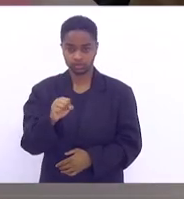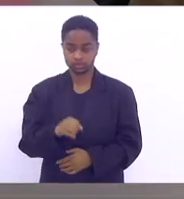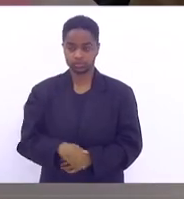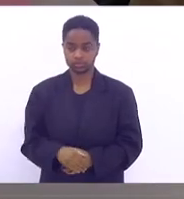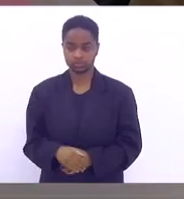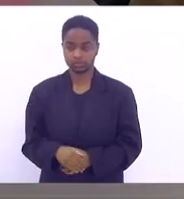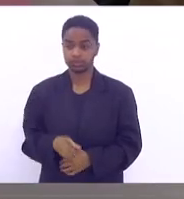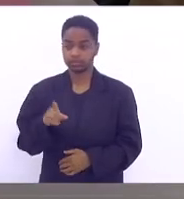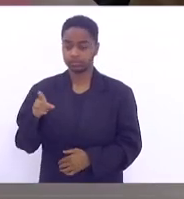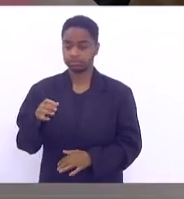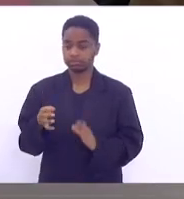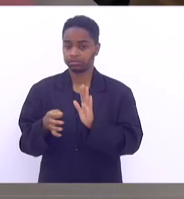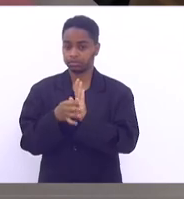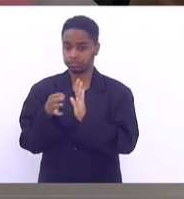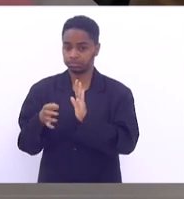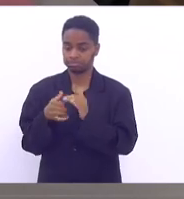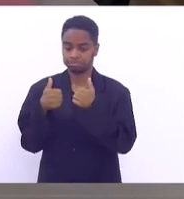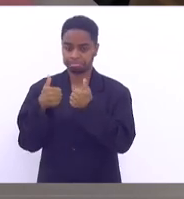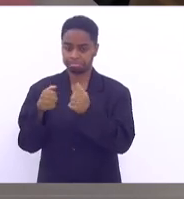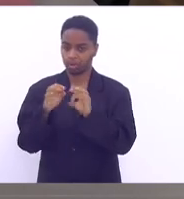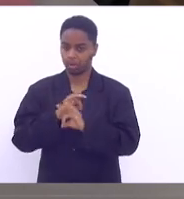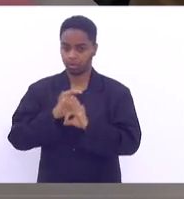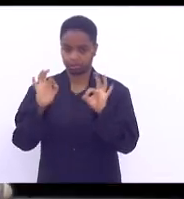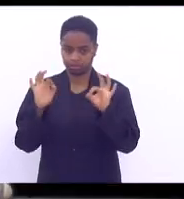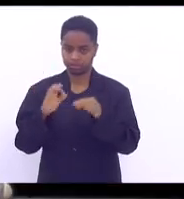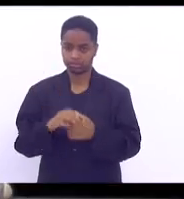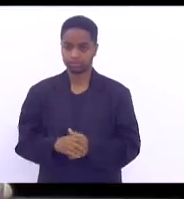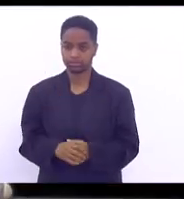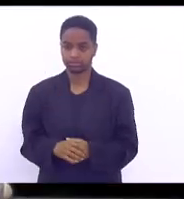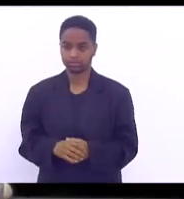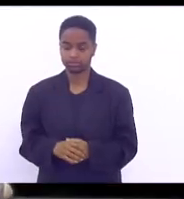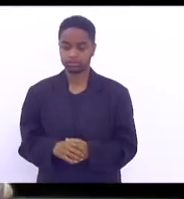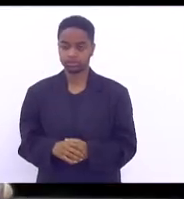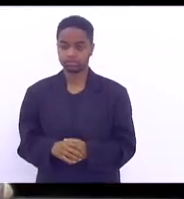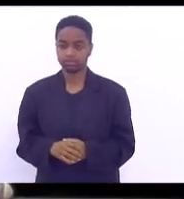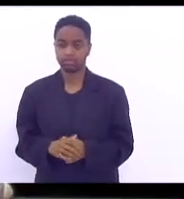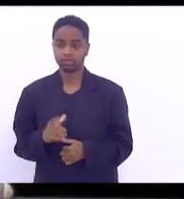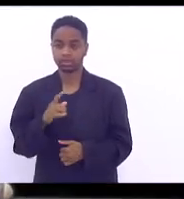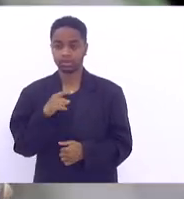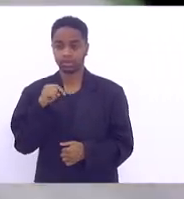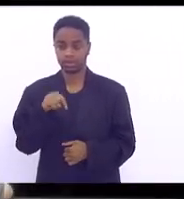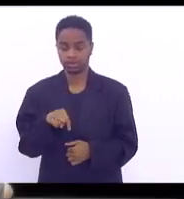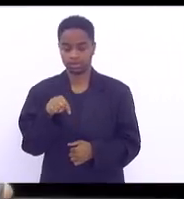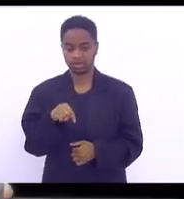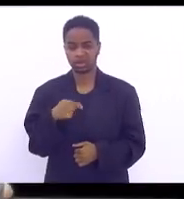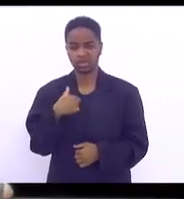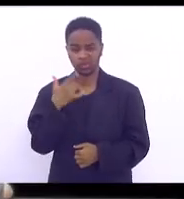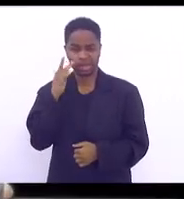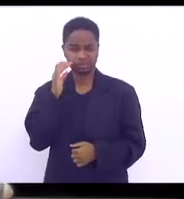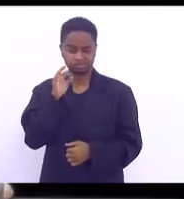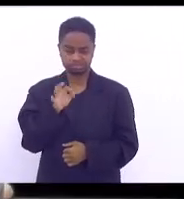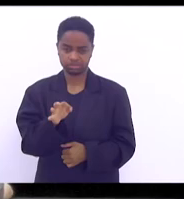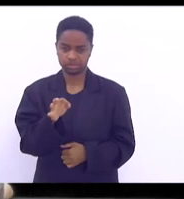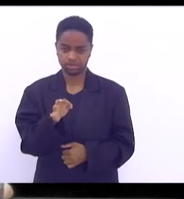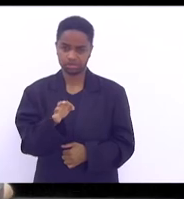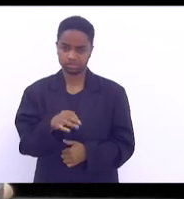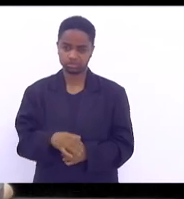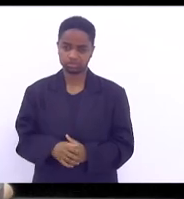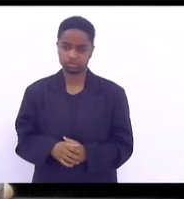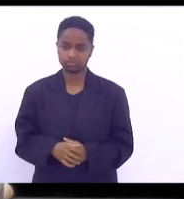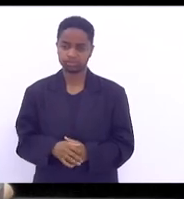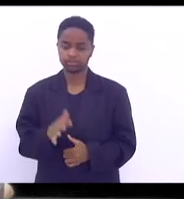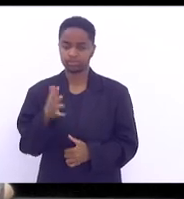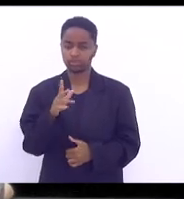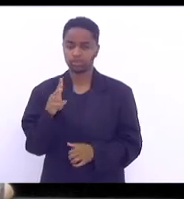um parecerista exímio. Tramitou aqui, salvo erro de memória, há